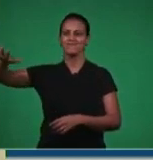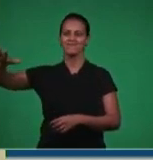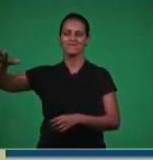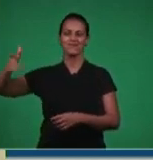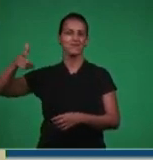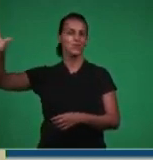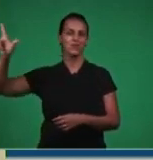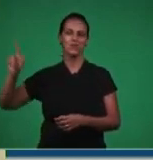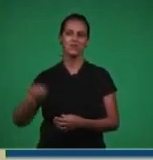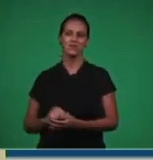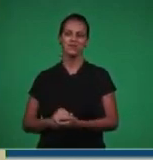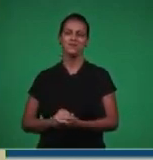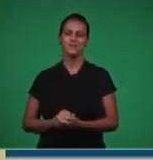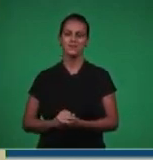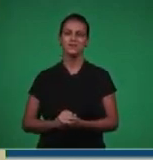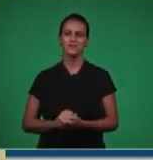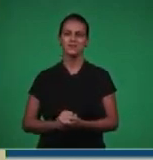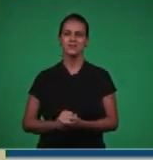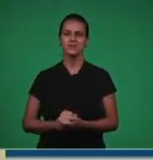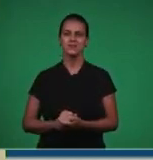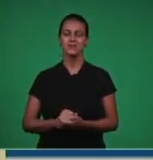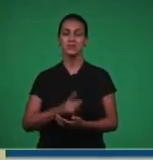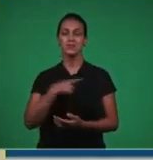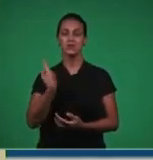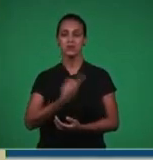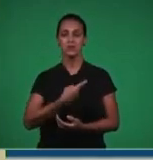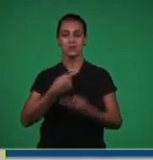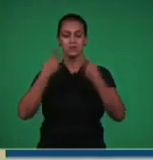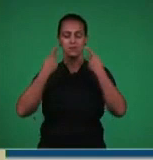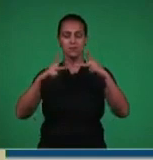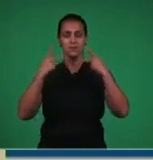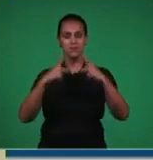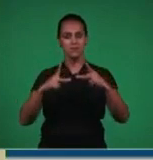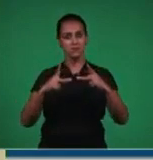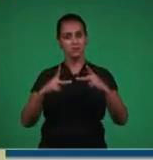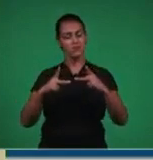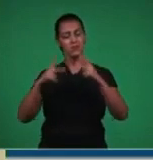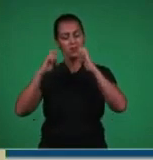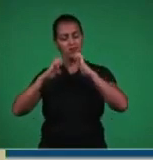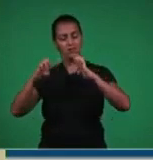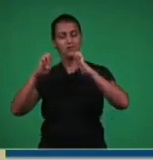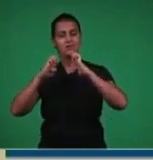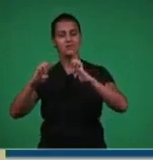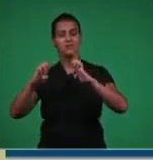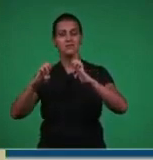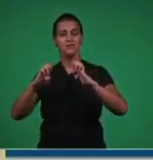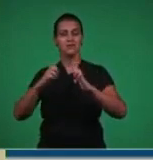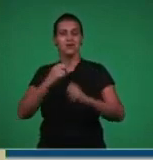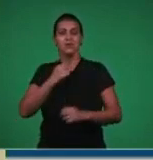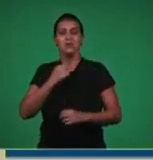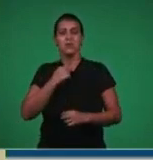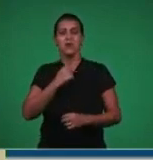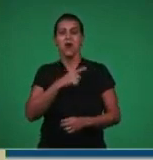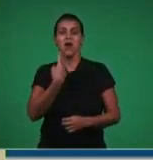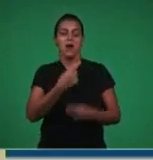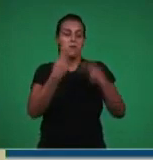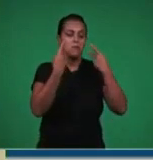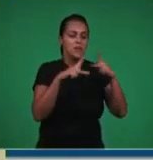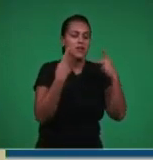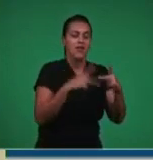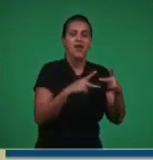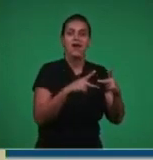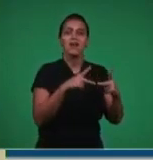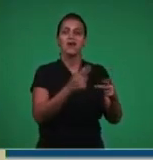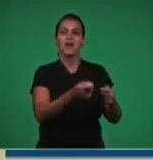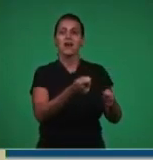esse evangelho. Nós não podemos pregar aqui, criar evolucionismo, quando nós cremos num Deus que criou